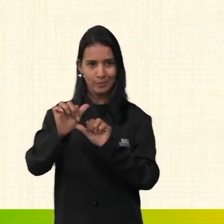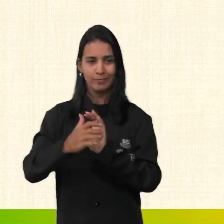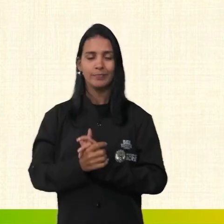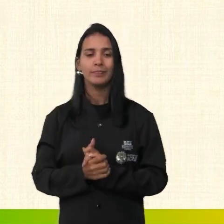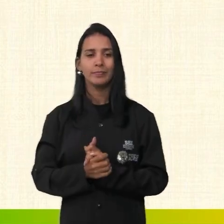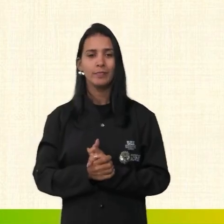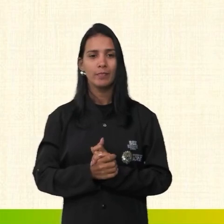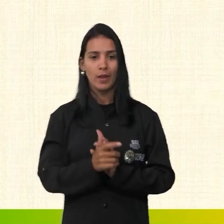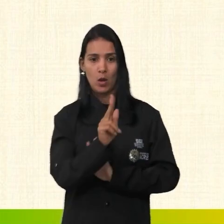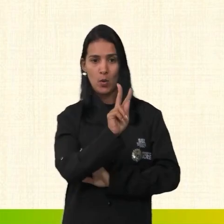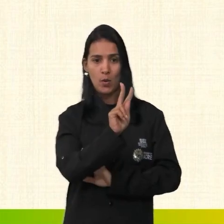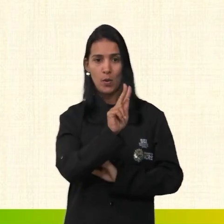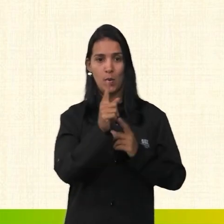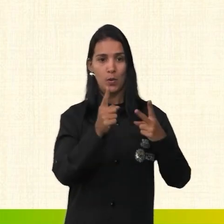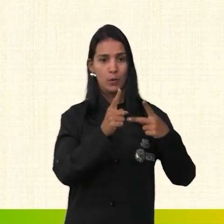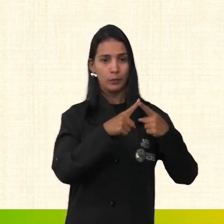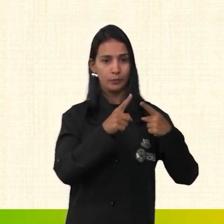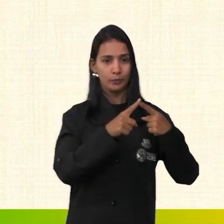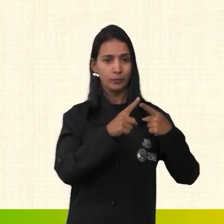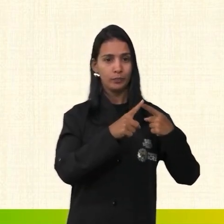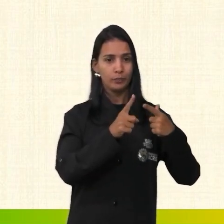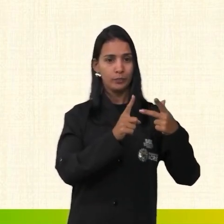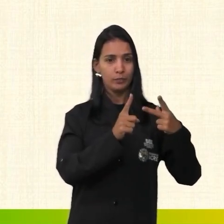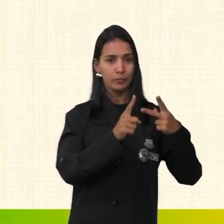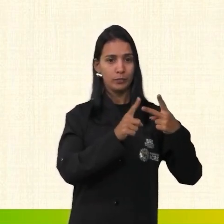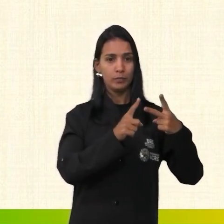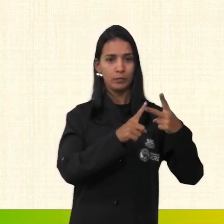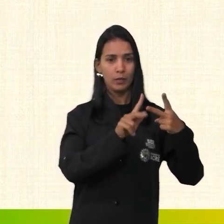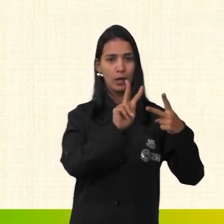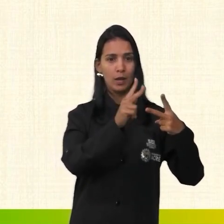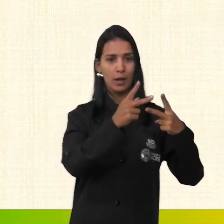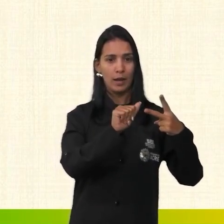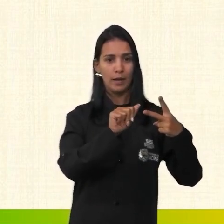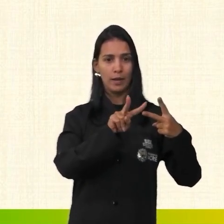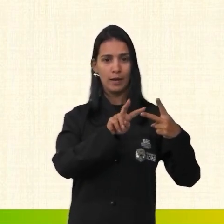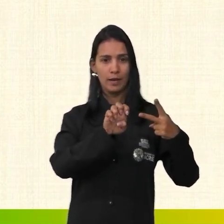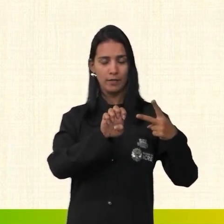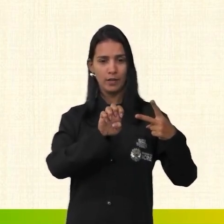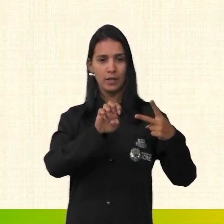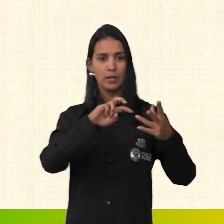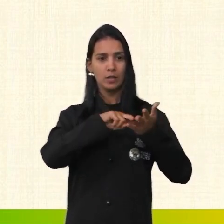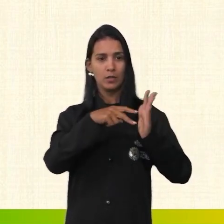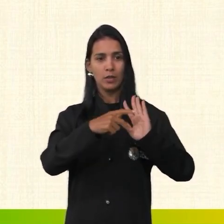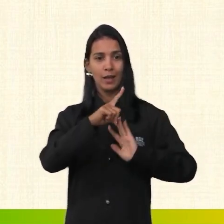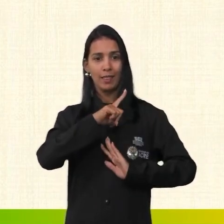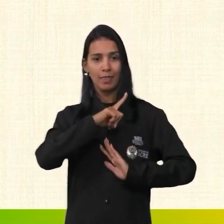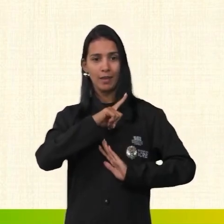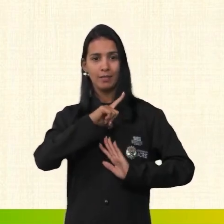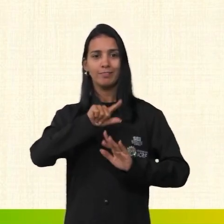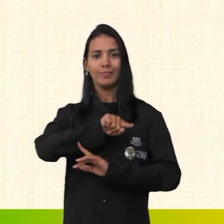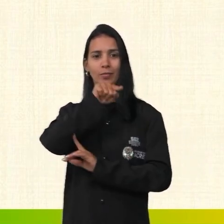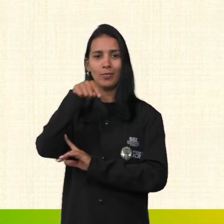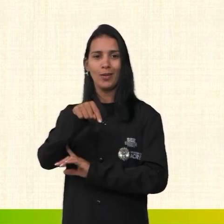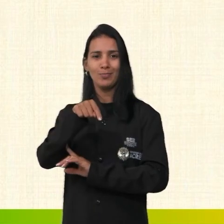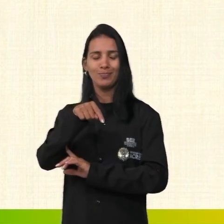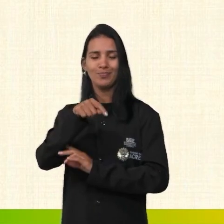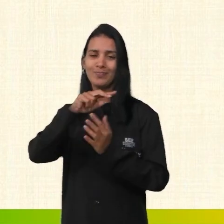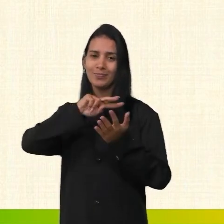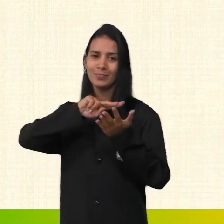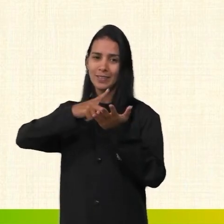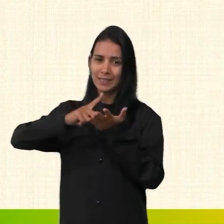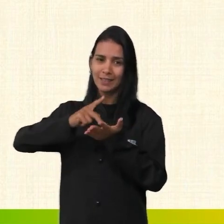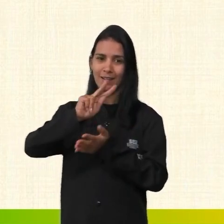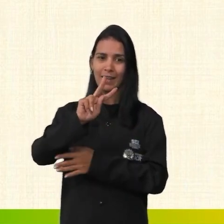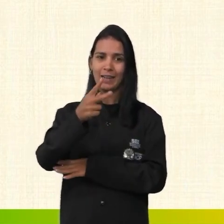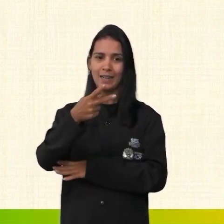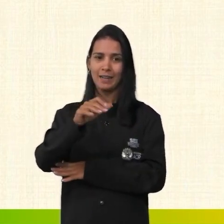Nós temos aí o have, que é o ter. No passado simples, ele vai ficar had. Vocês